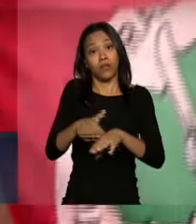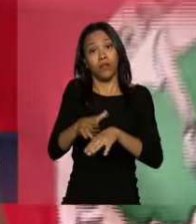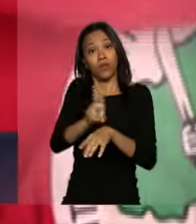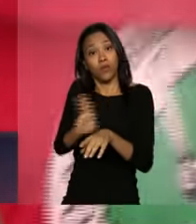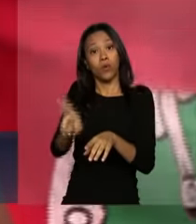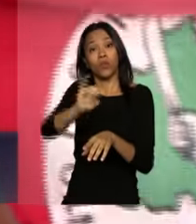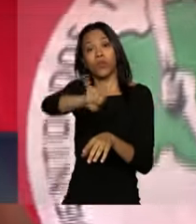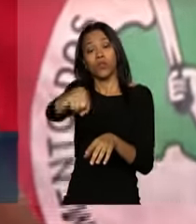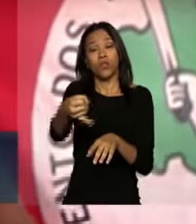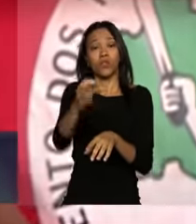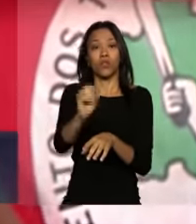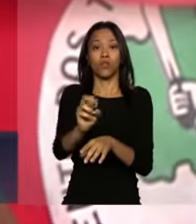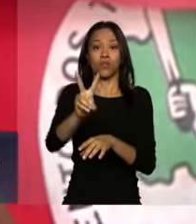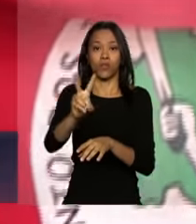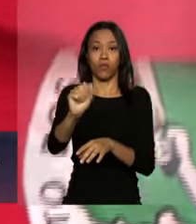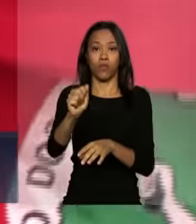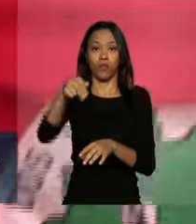Jesus.